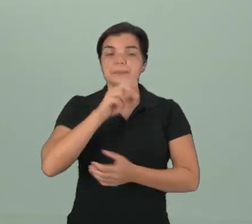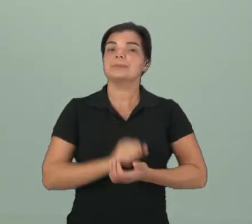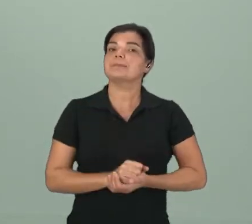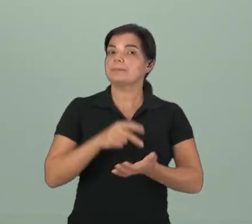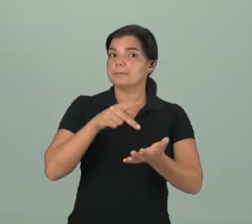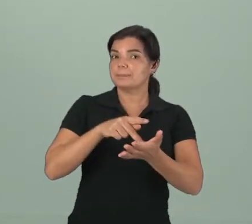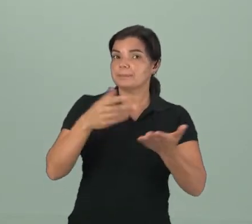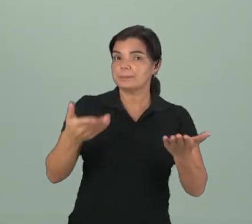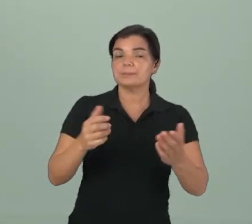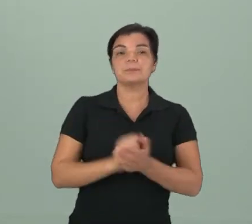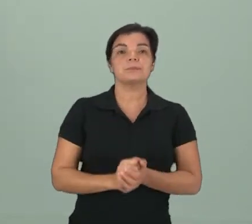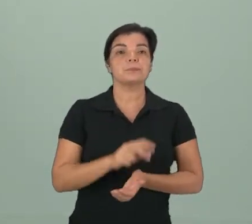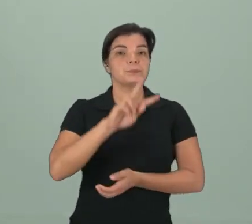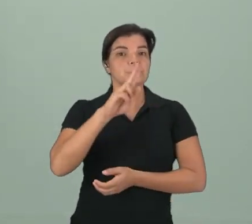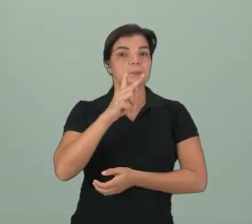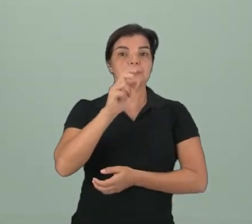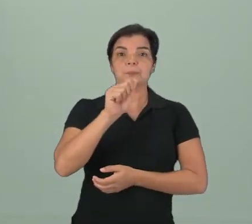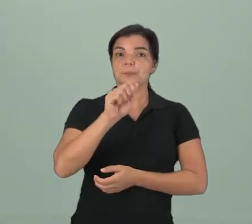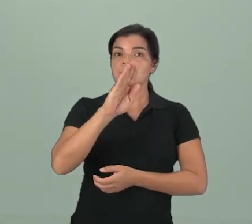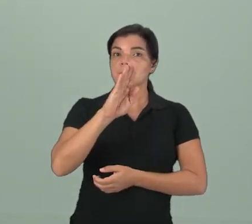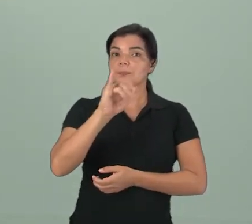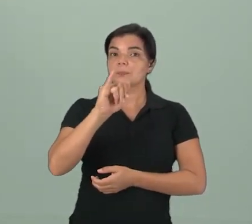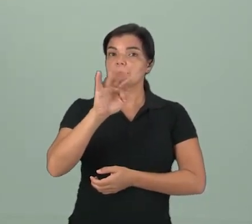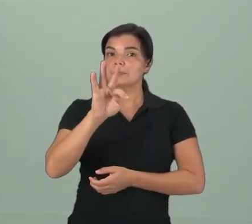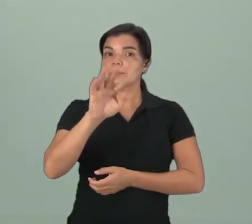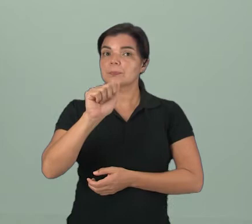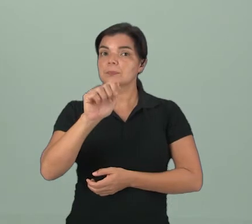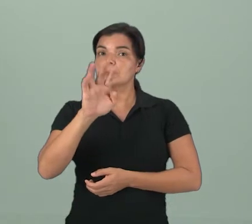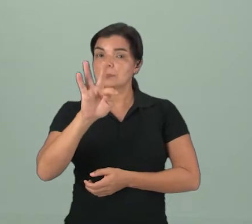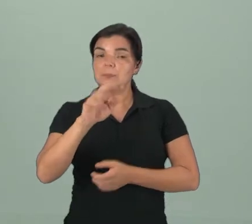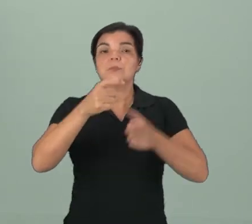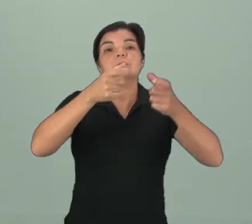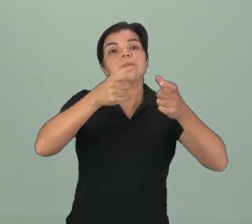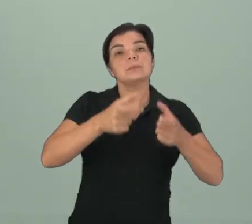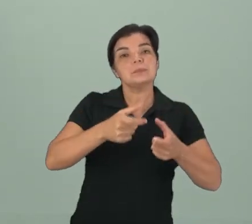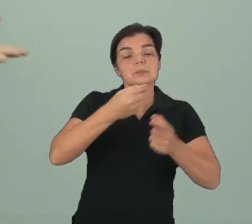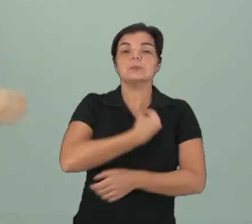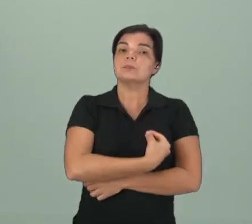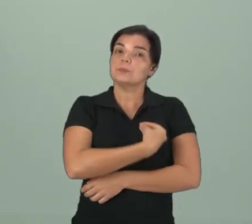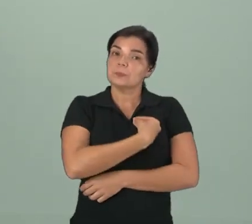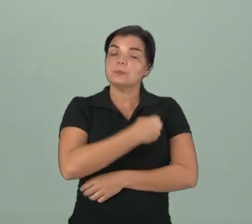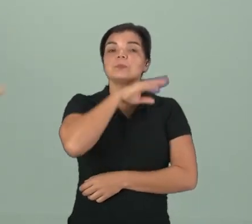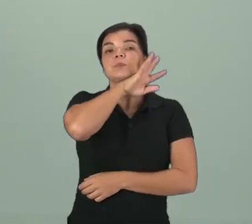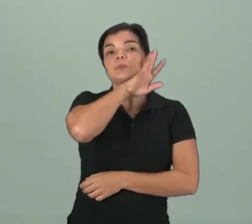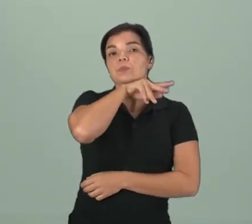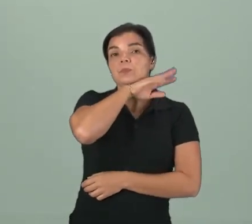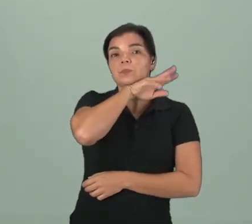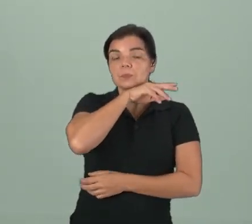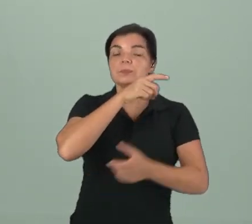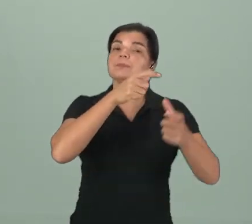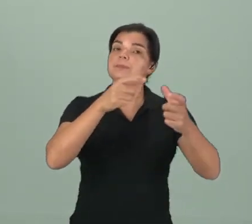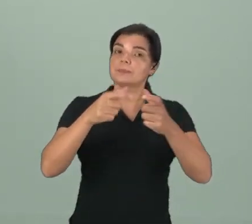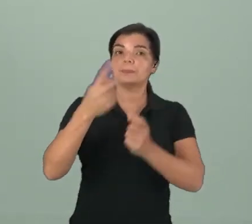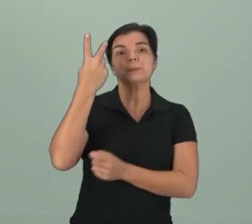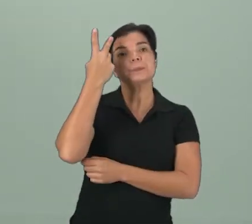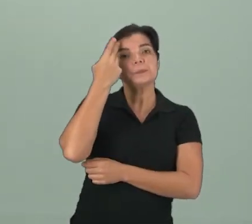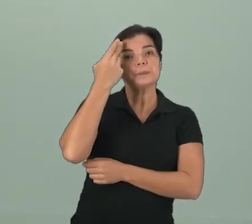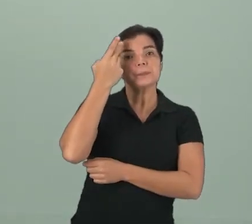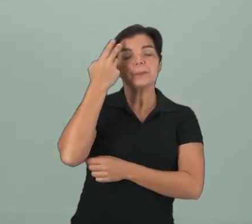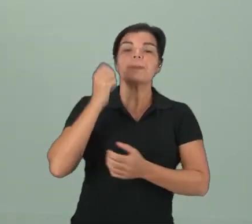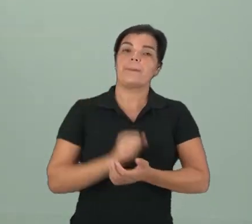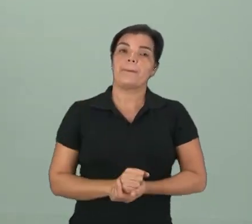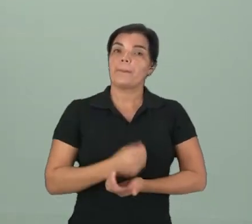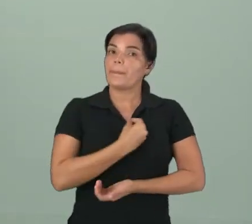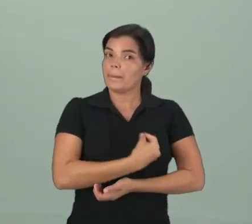Isso mesmo, habitat. Quando falamos no local onde vivem os animais, estamos falando do seu habitat, do seu lugar natural